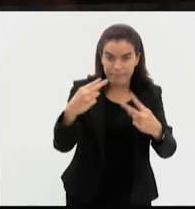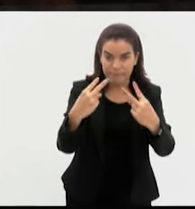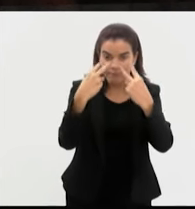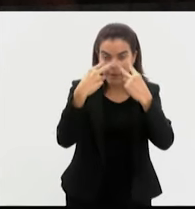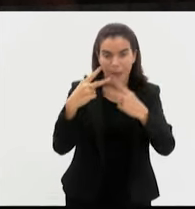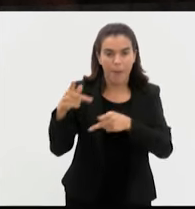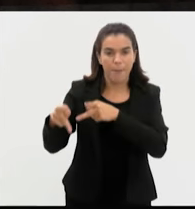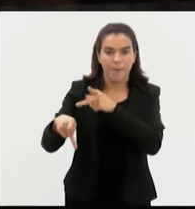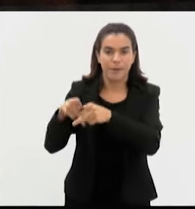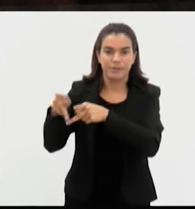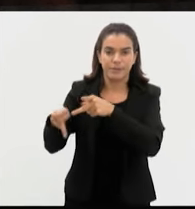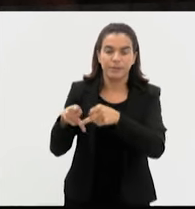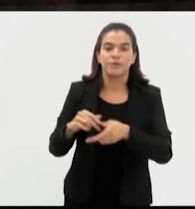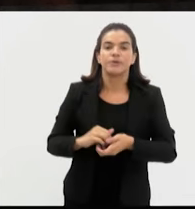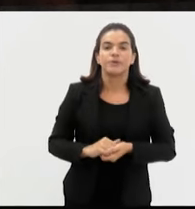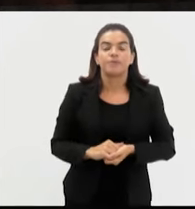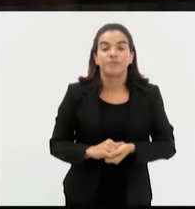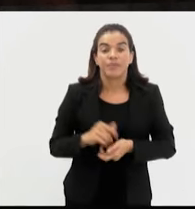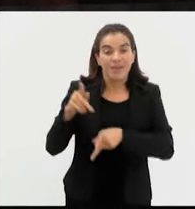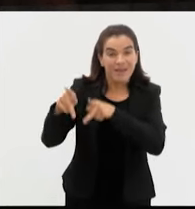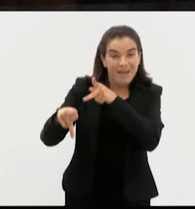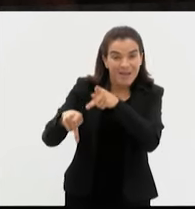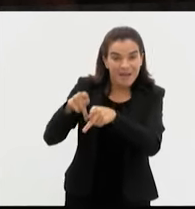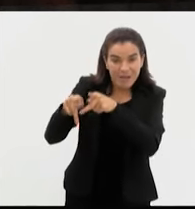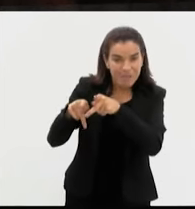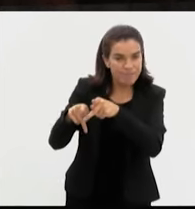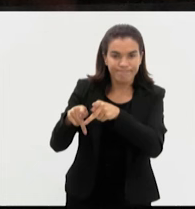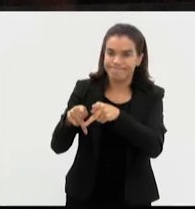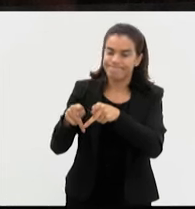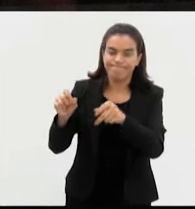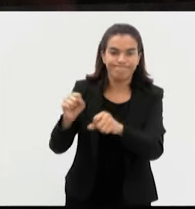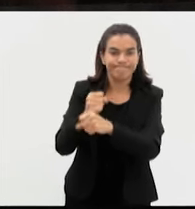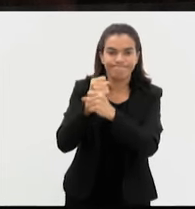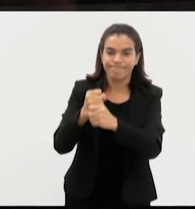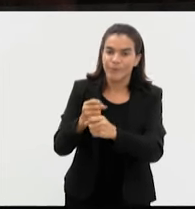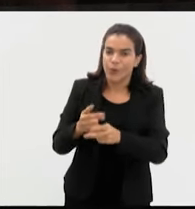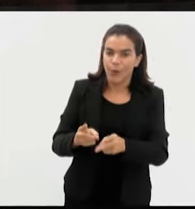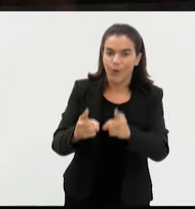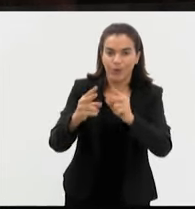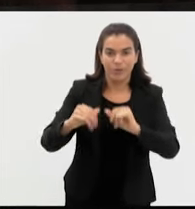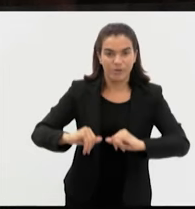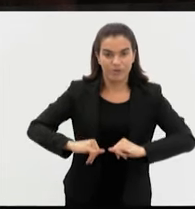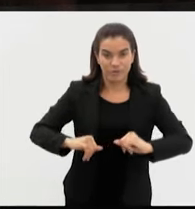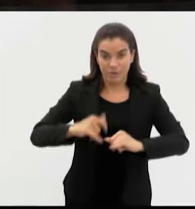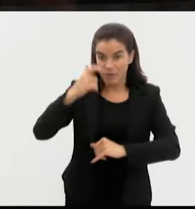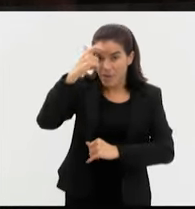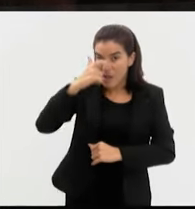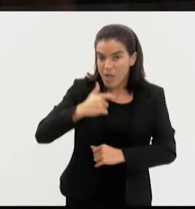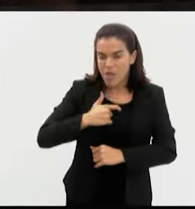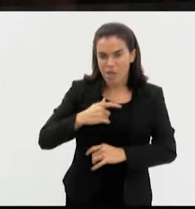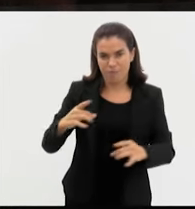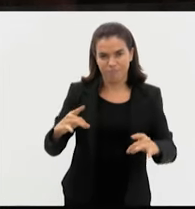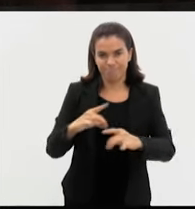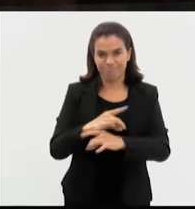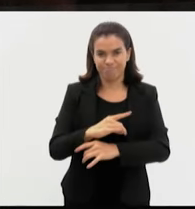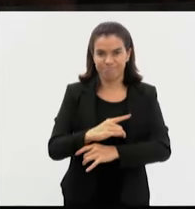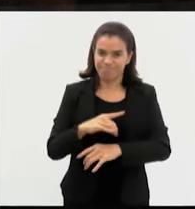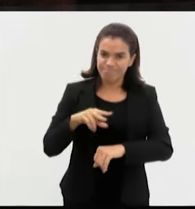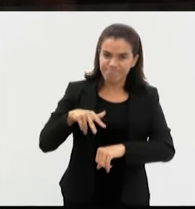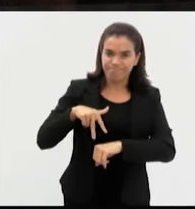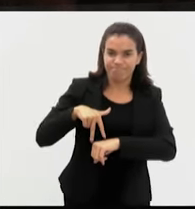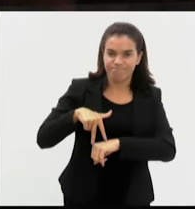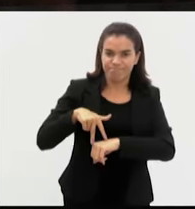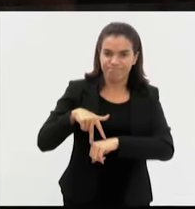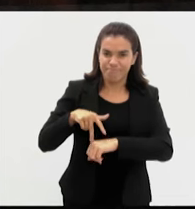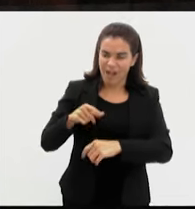é a população a população não pode continuar sofrendo e eu tô aqui pronto para enfrentar